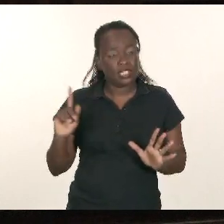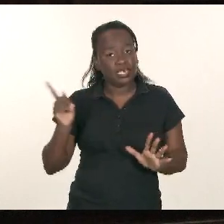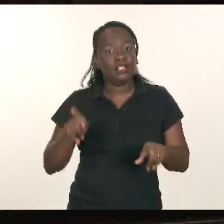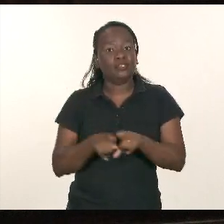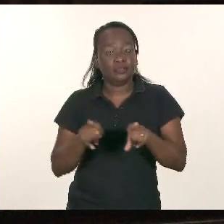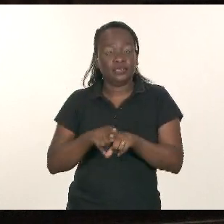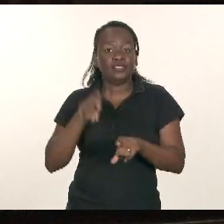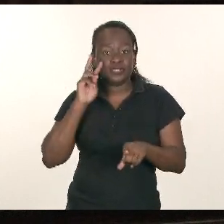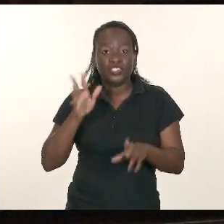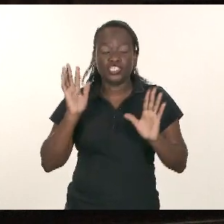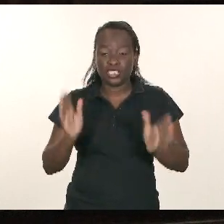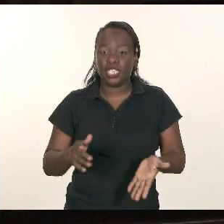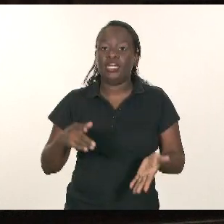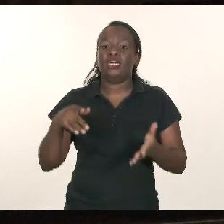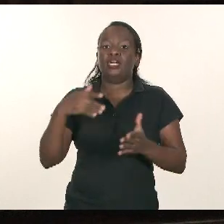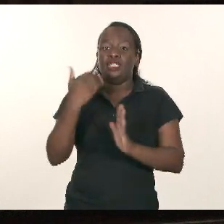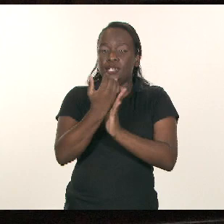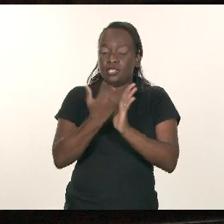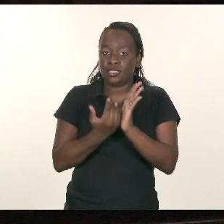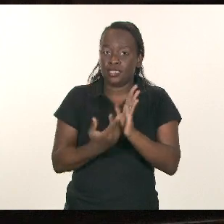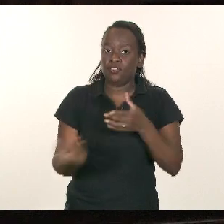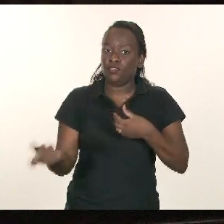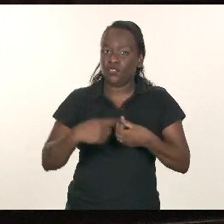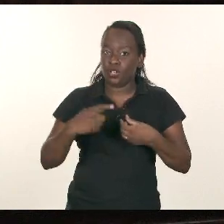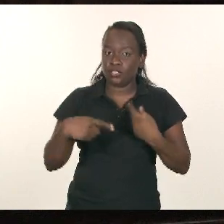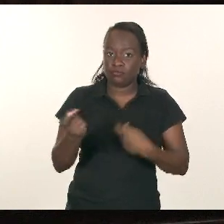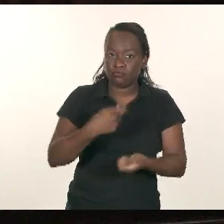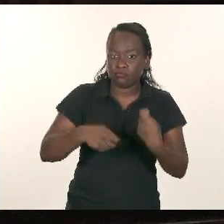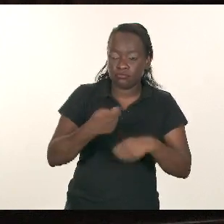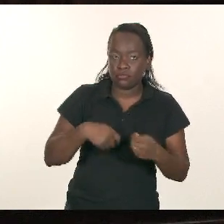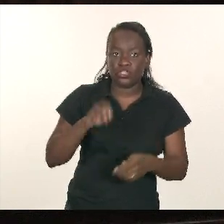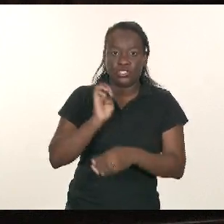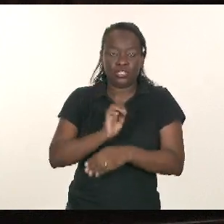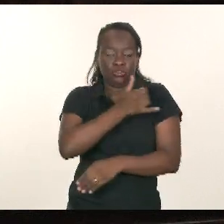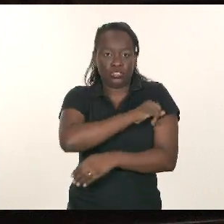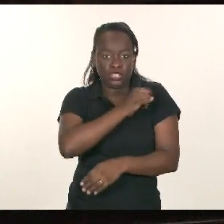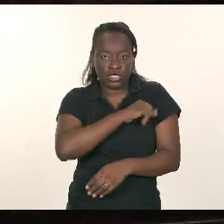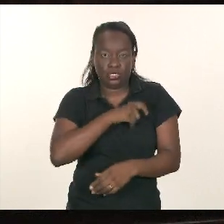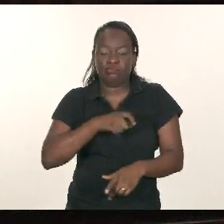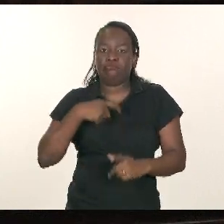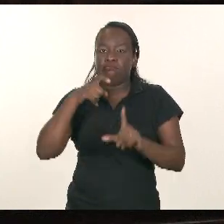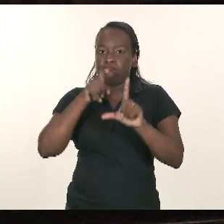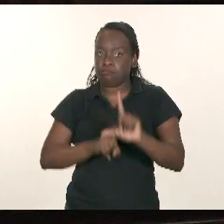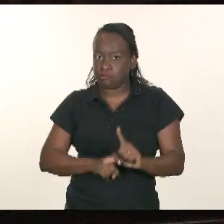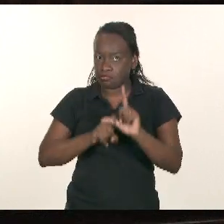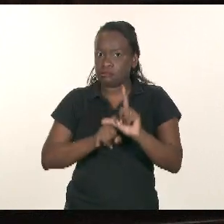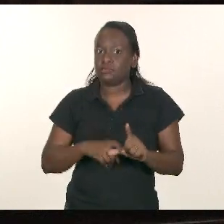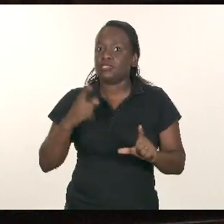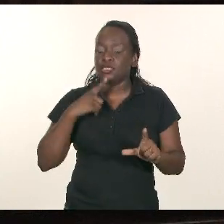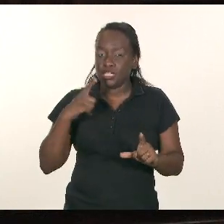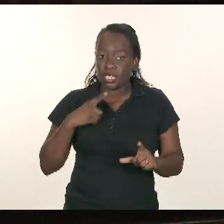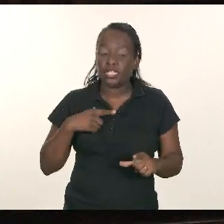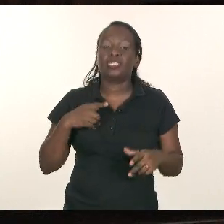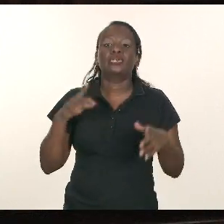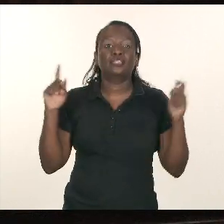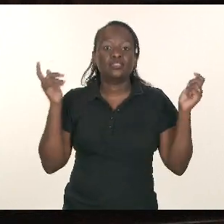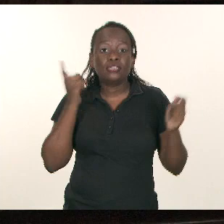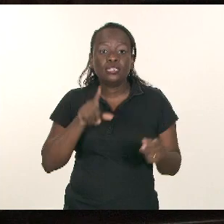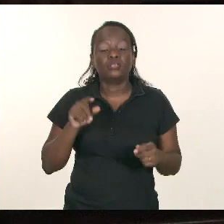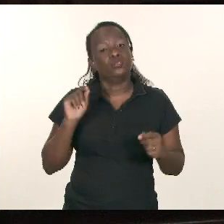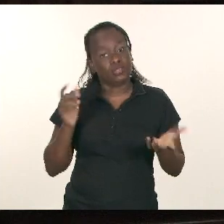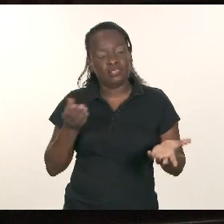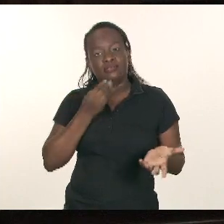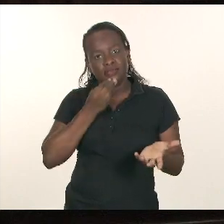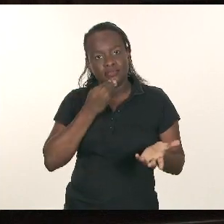O regime de recuperação fiscal, e o Estado do Rio de Janeiro está dependurado nesse regime, nos permitiu, é